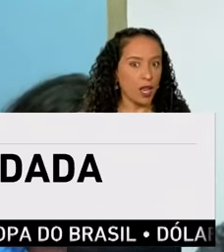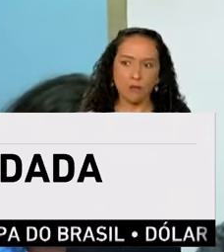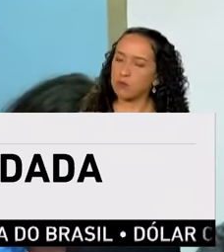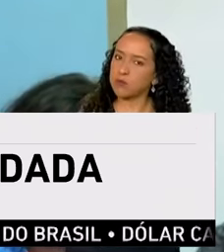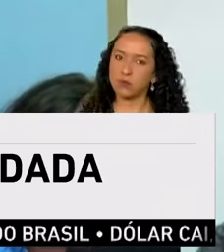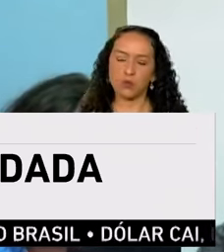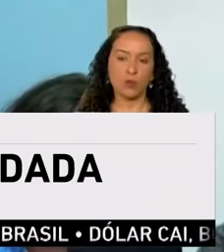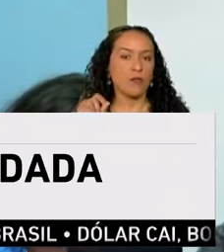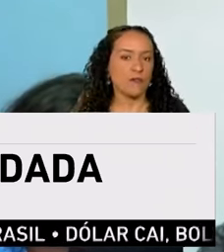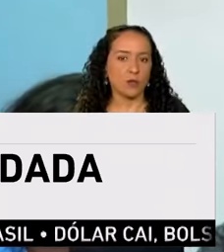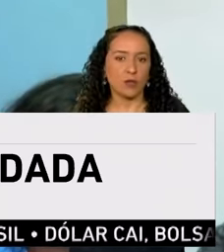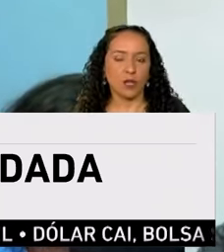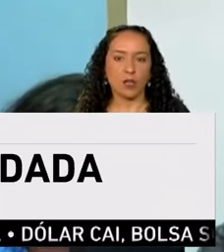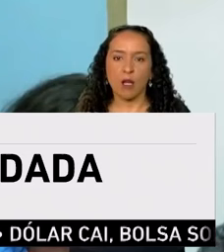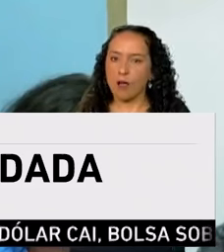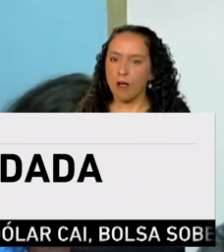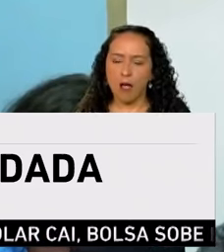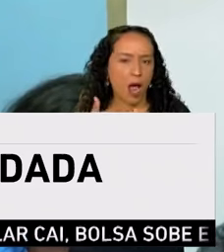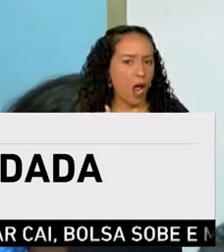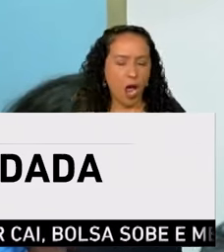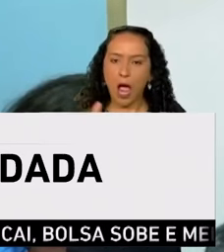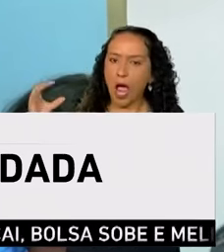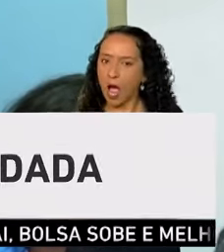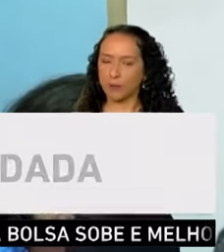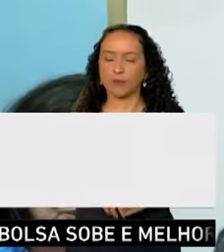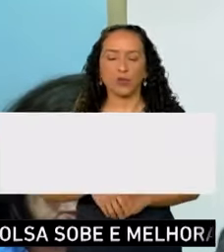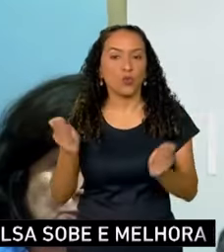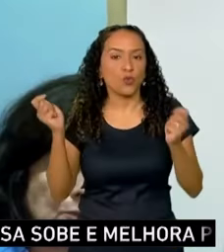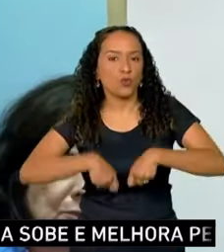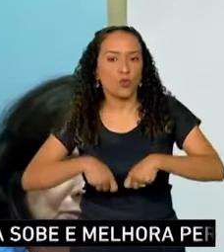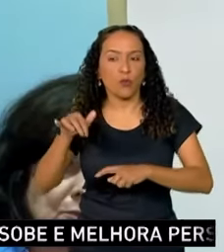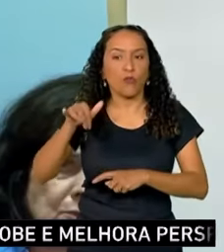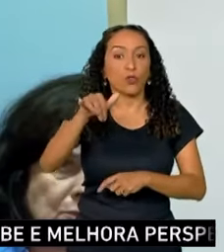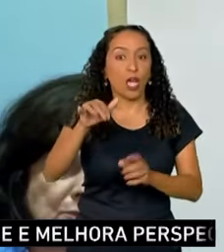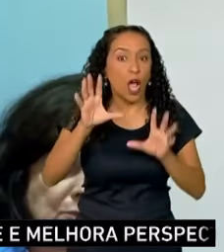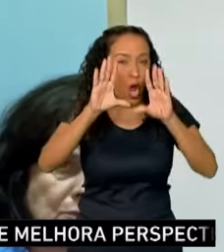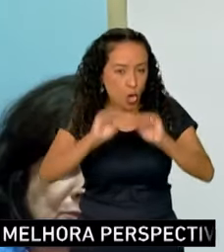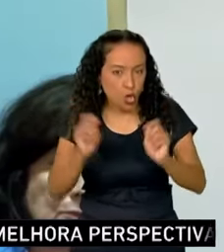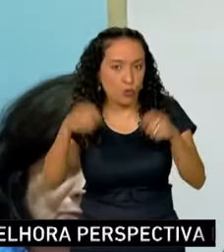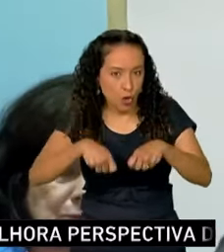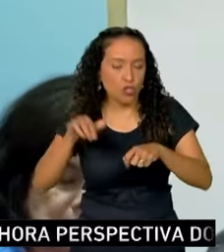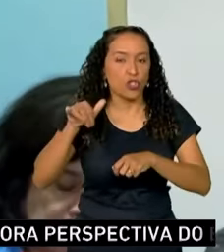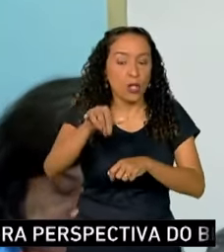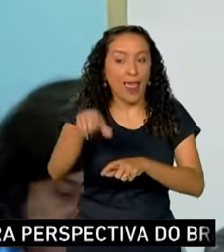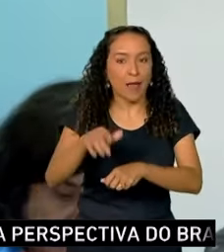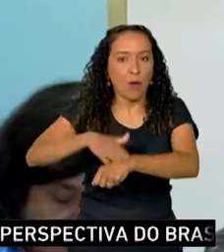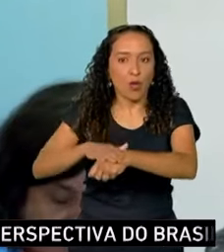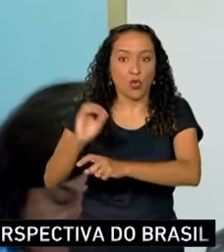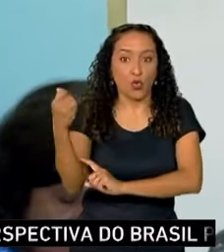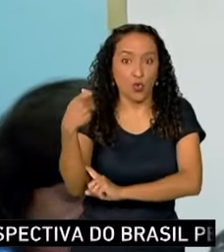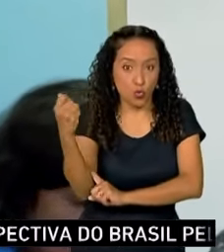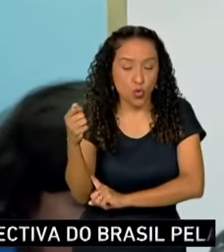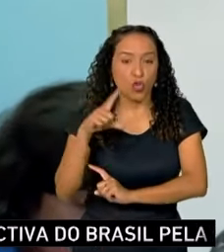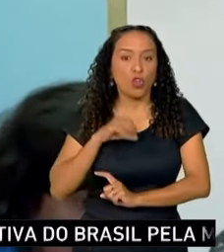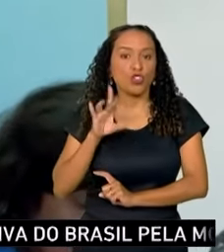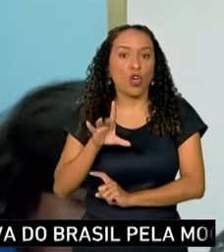e realizar as primeiras ações. Com capacidade para voo noturno, naquele momento no Rio Grande do Sul, nós